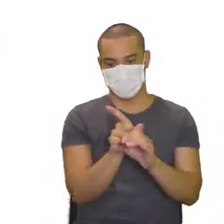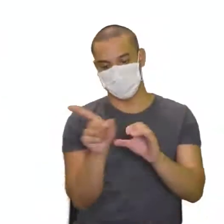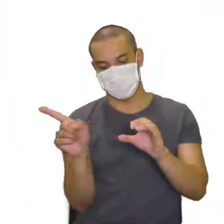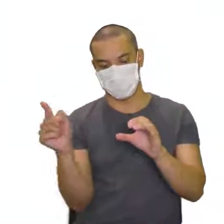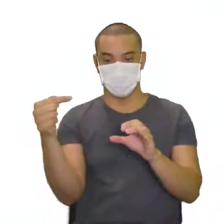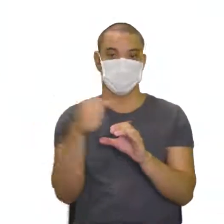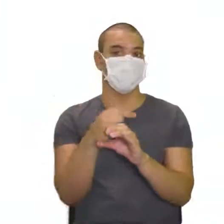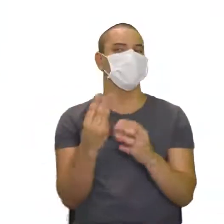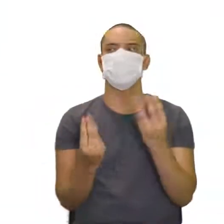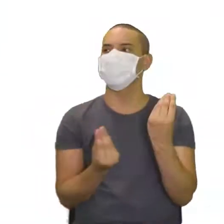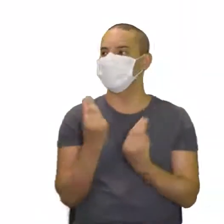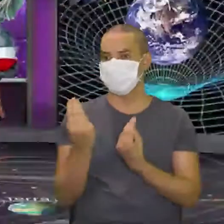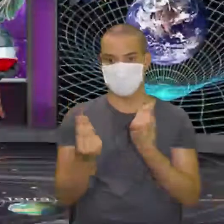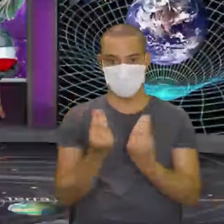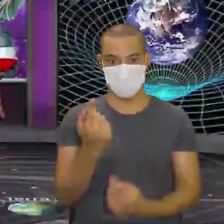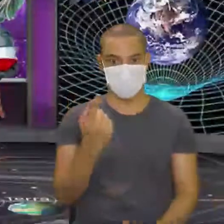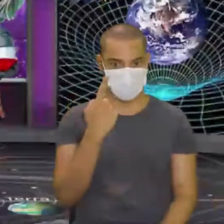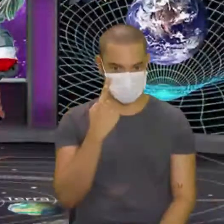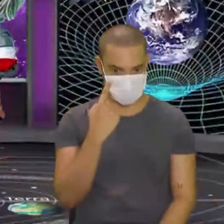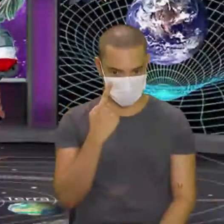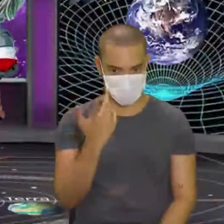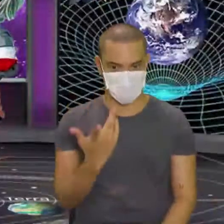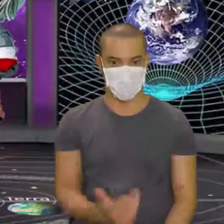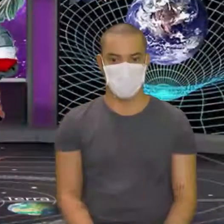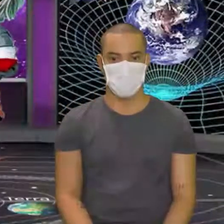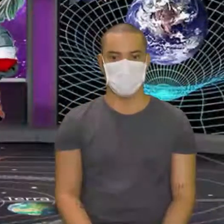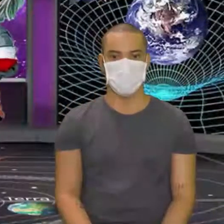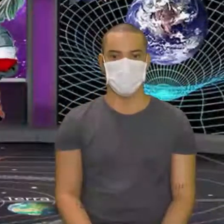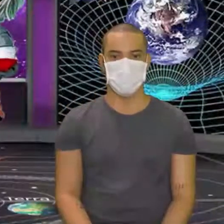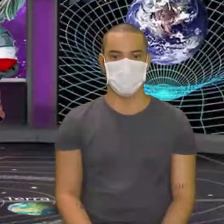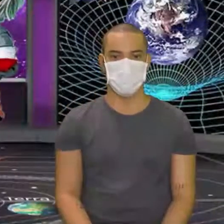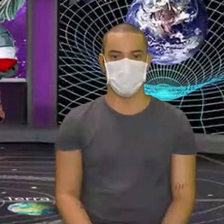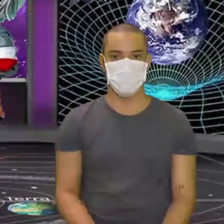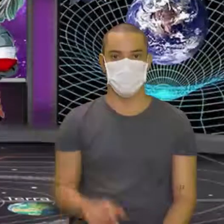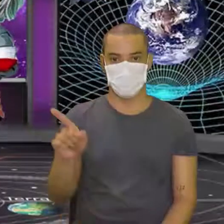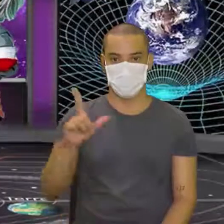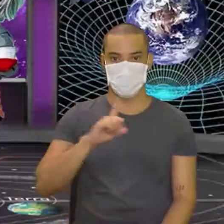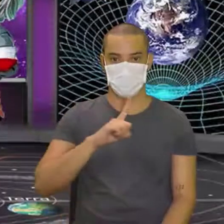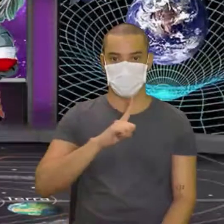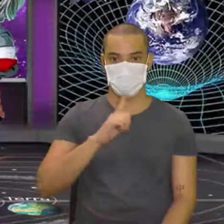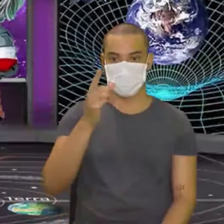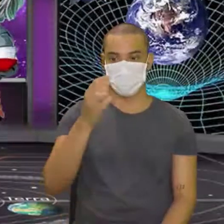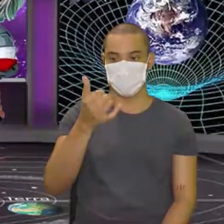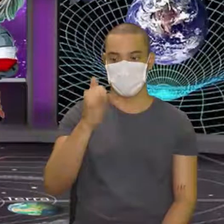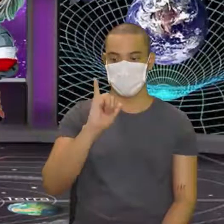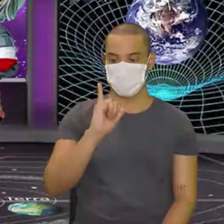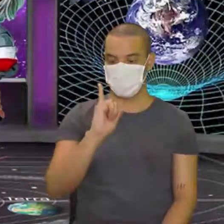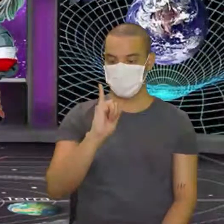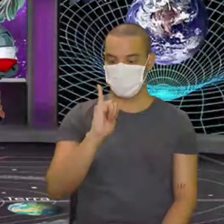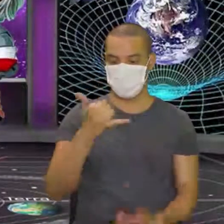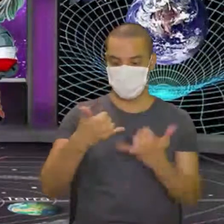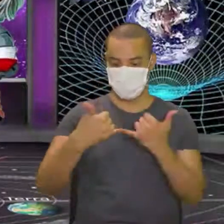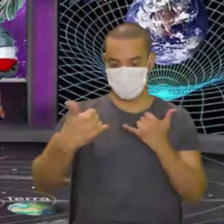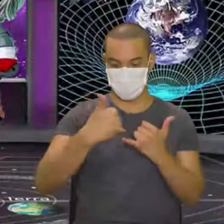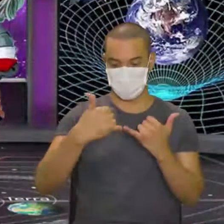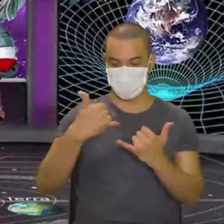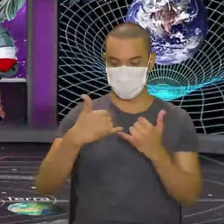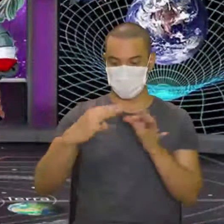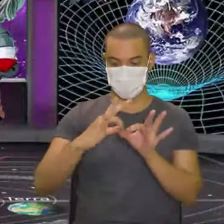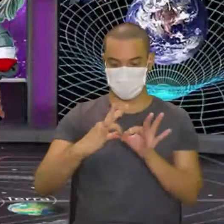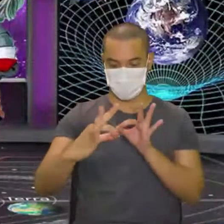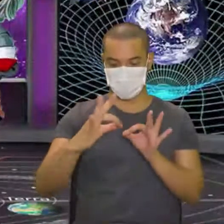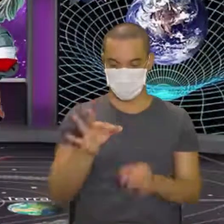Professora, como assim? Se liga aqui de novo, olha só. Ó, tá aqui o meu fio, eu vou virar o meu fio para vocês, certo? Virei meu fio